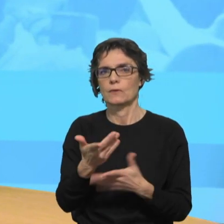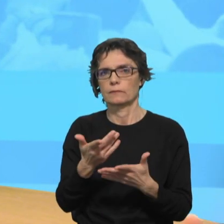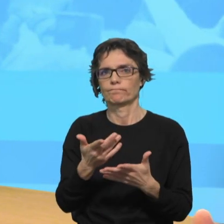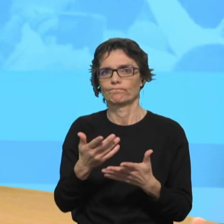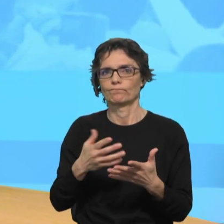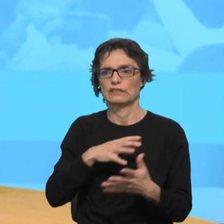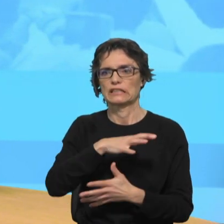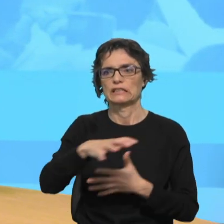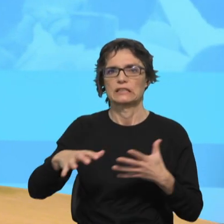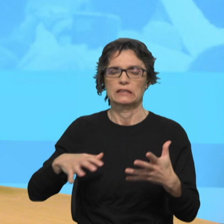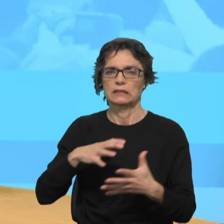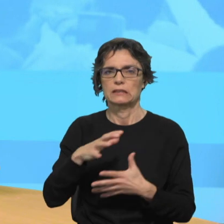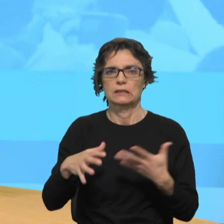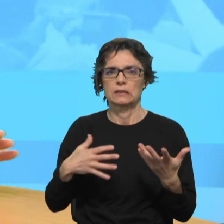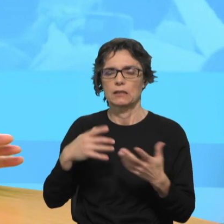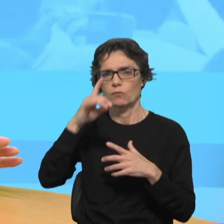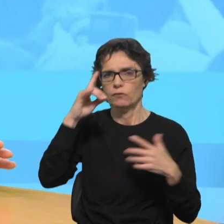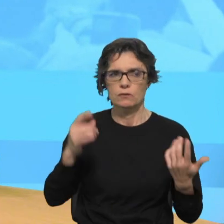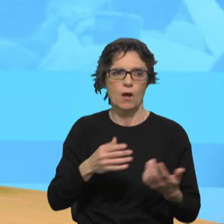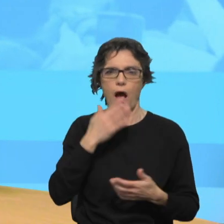agitação para professores, para alunos, para a educação?